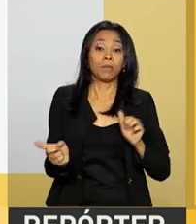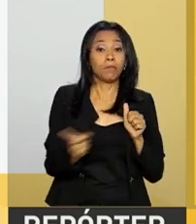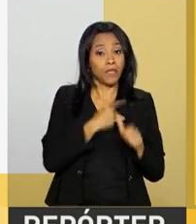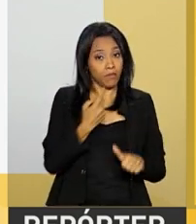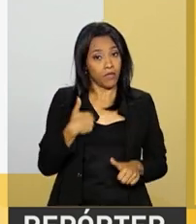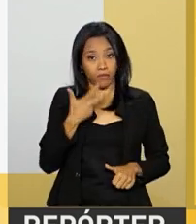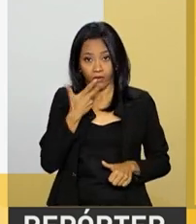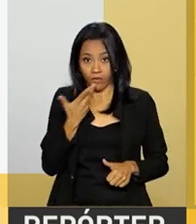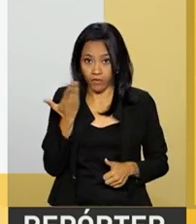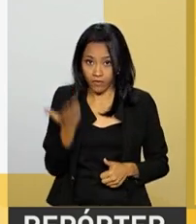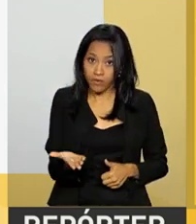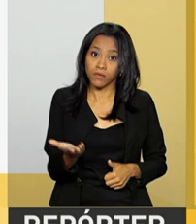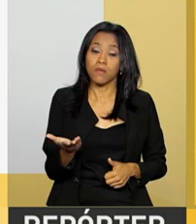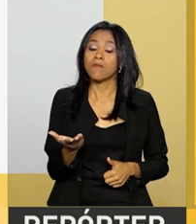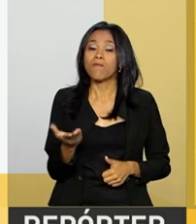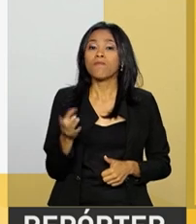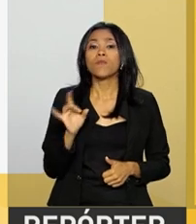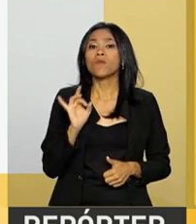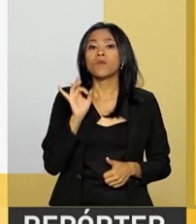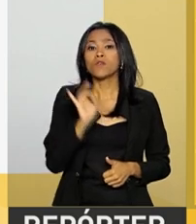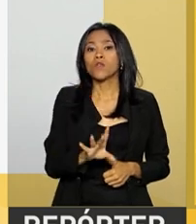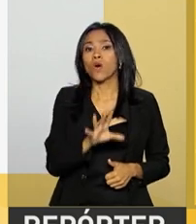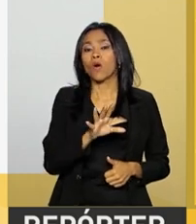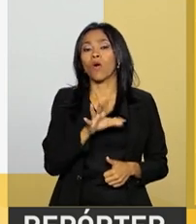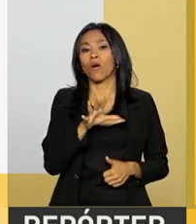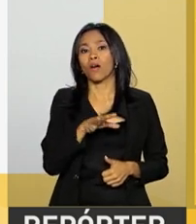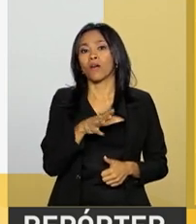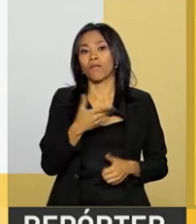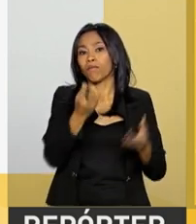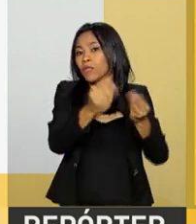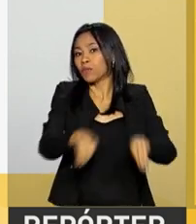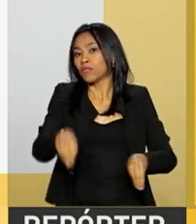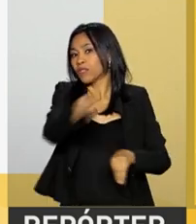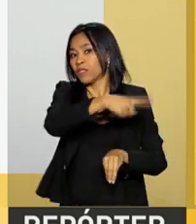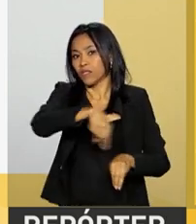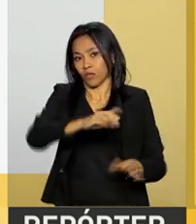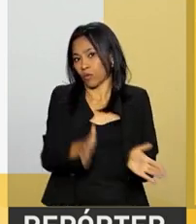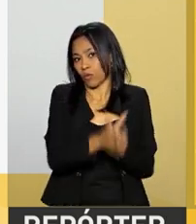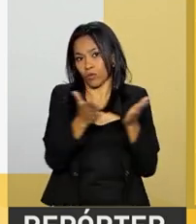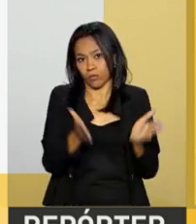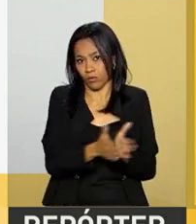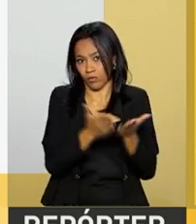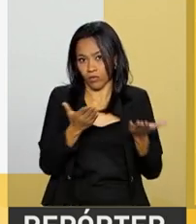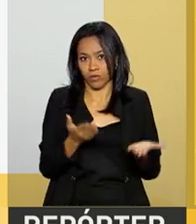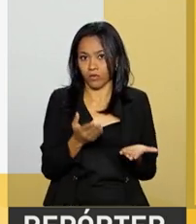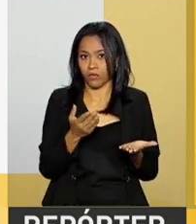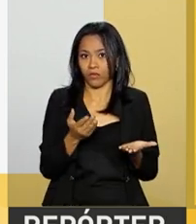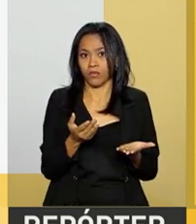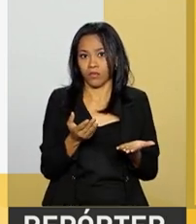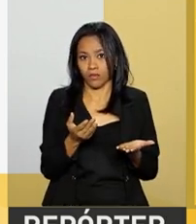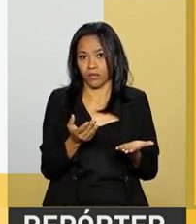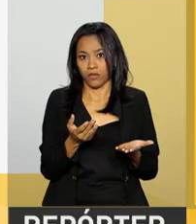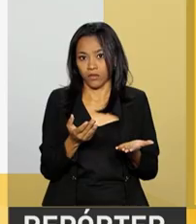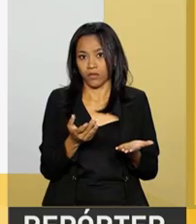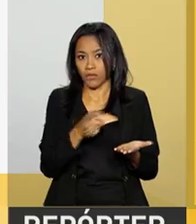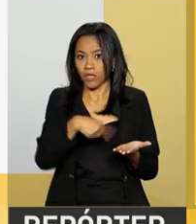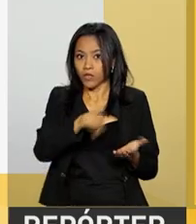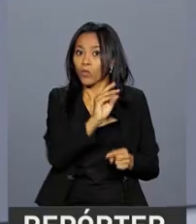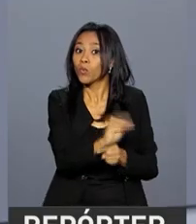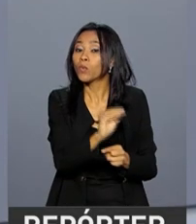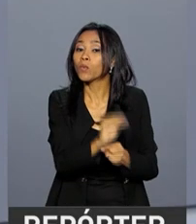permita dizer que ela não atinge os mais carentes mais pobres ela não alcança agora estão todos reservados